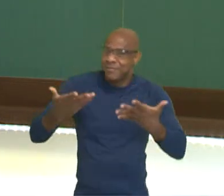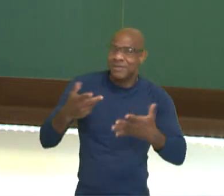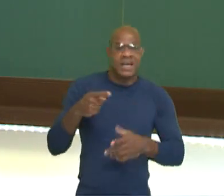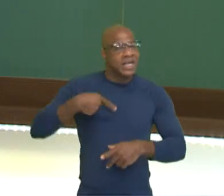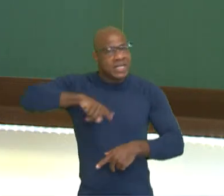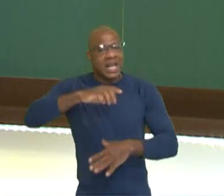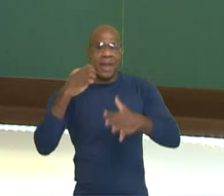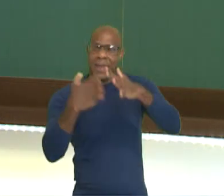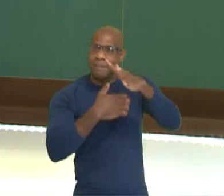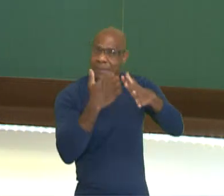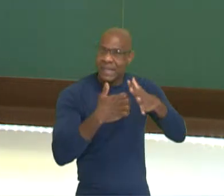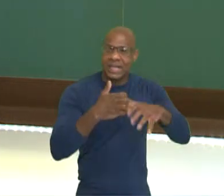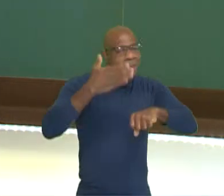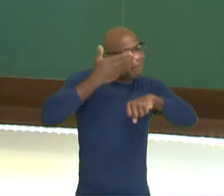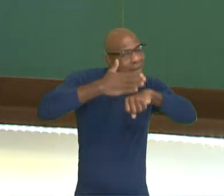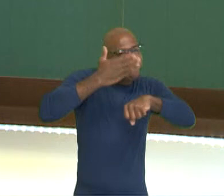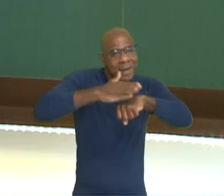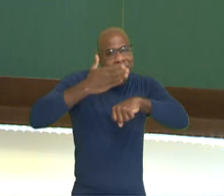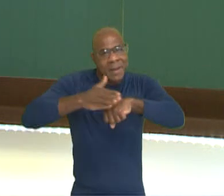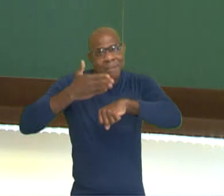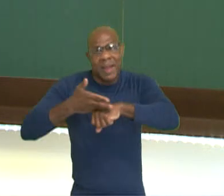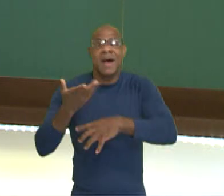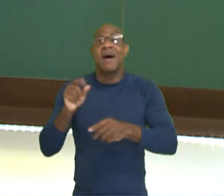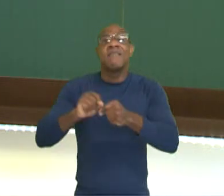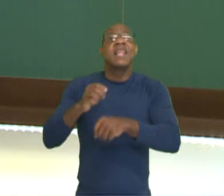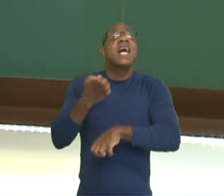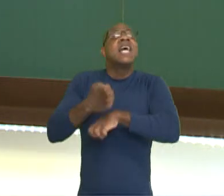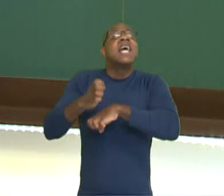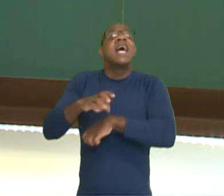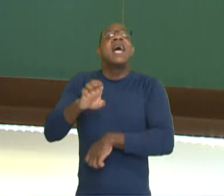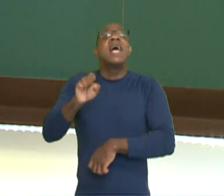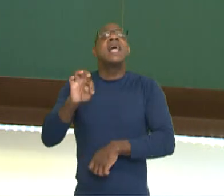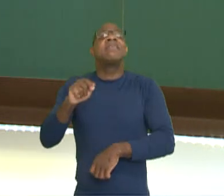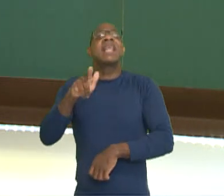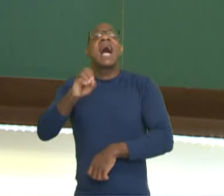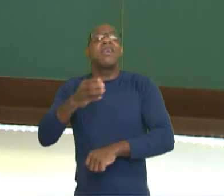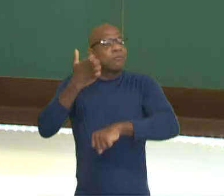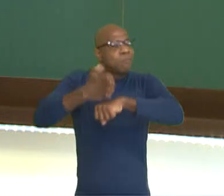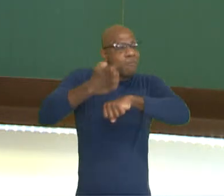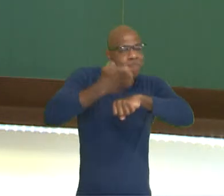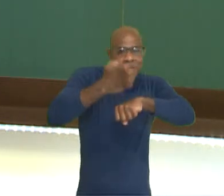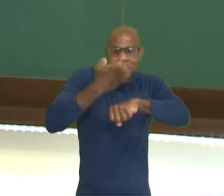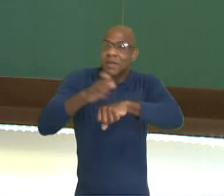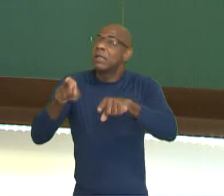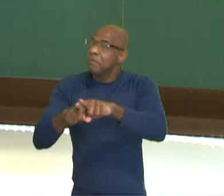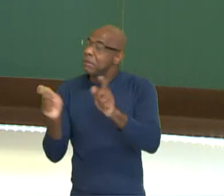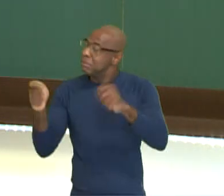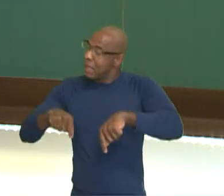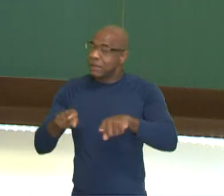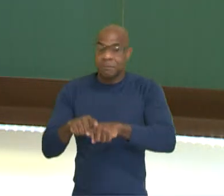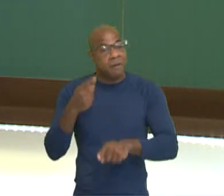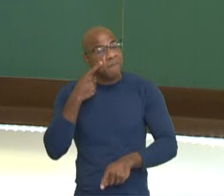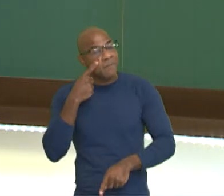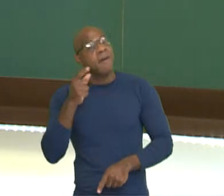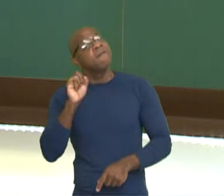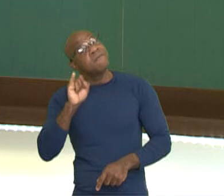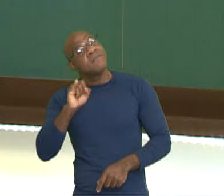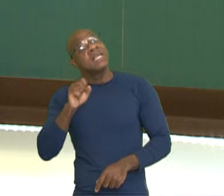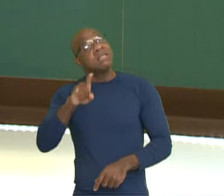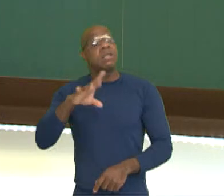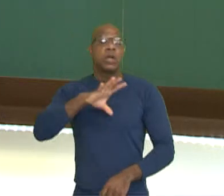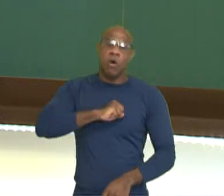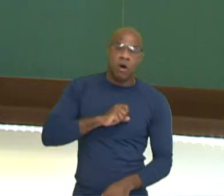minha, você pode perceber o que você não gosta e ir por eliminação. Mas é importante você ter